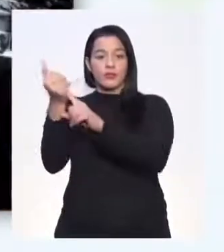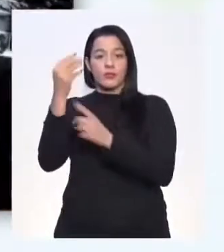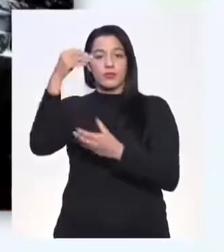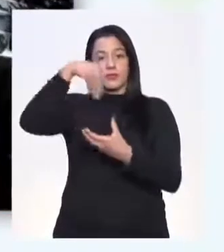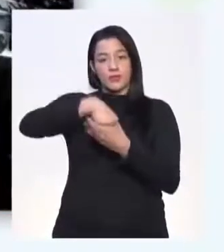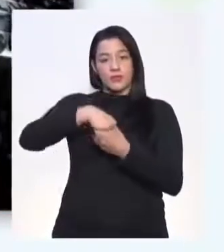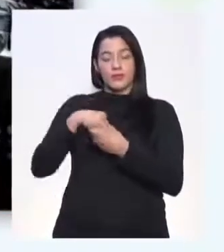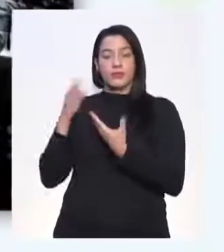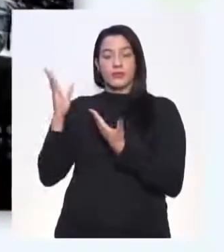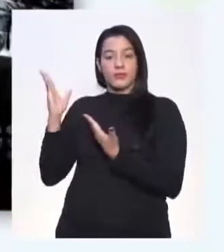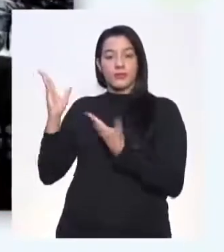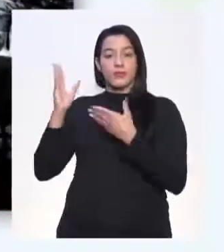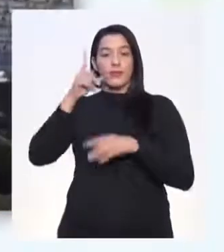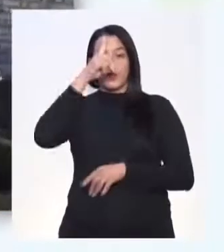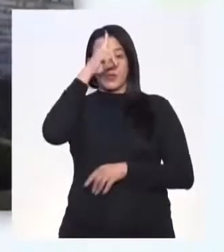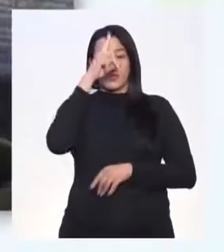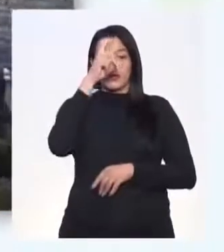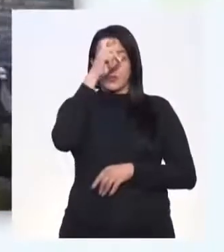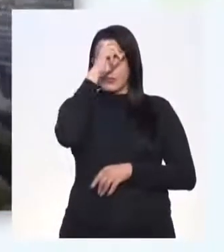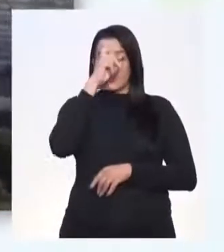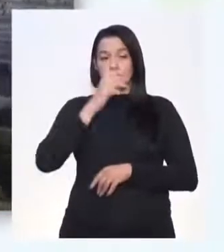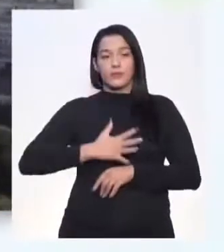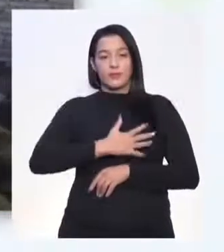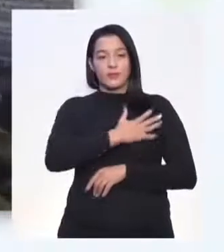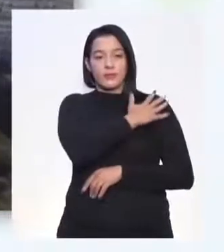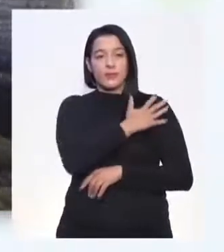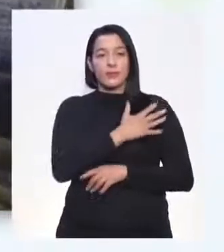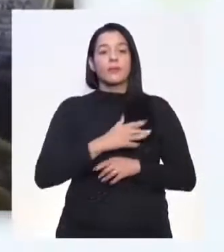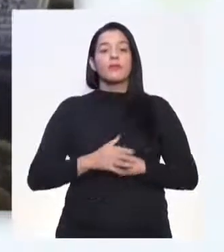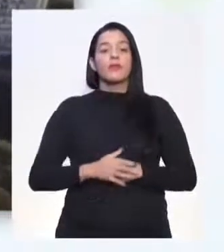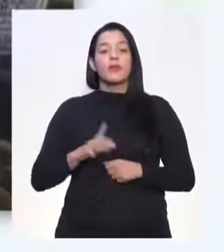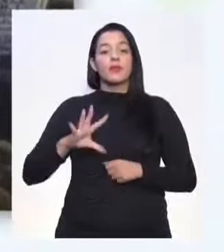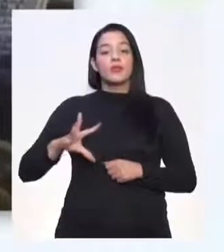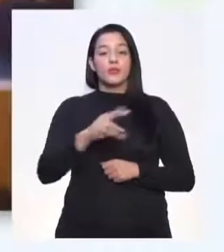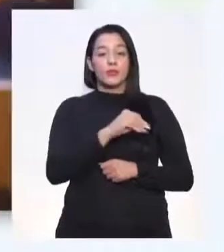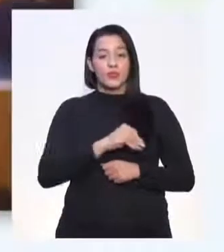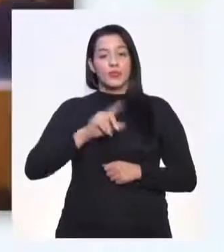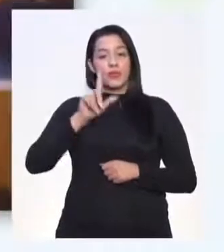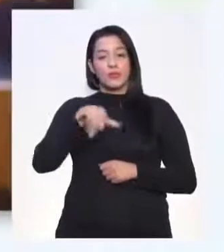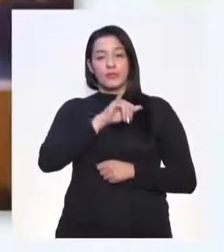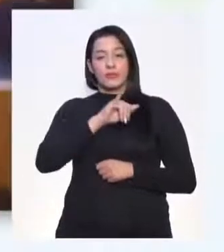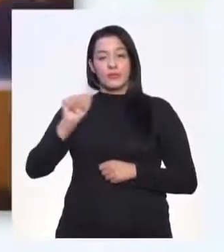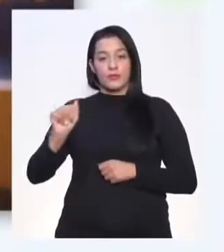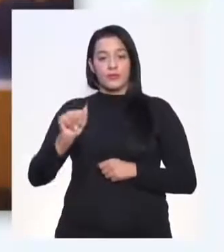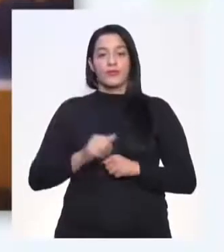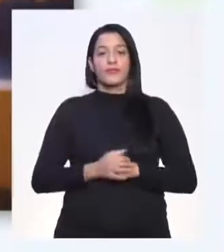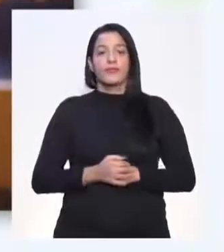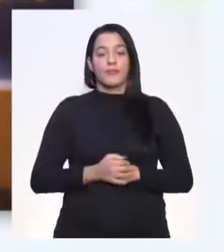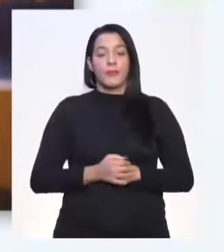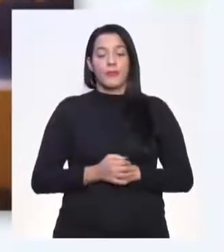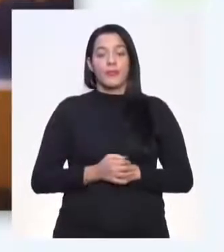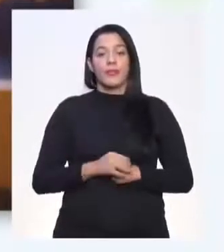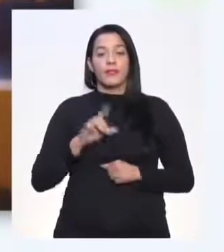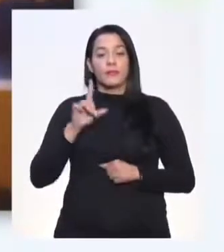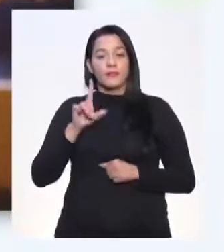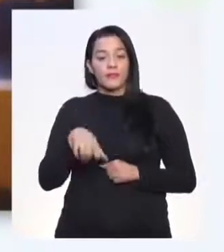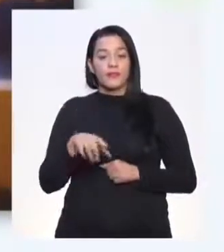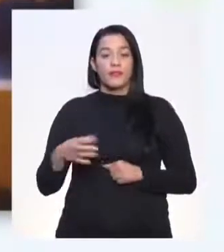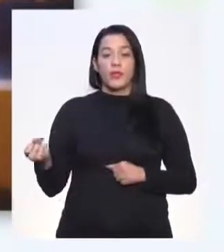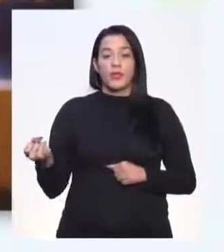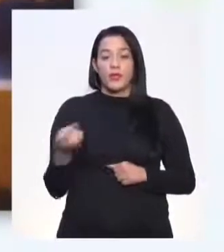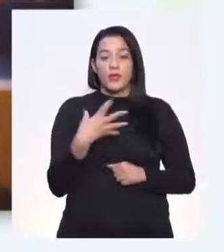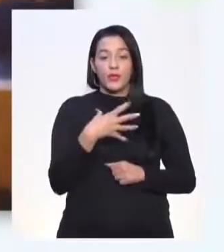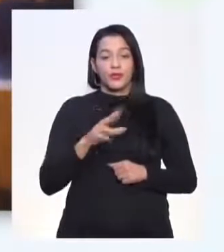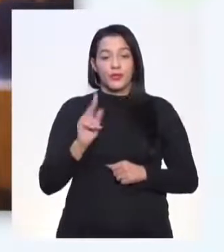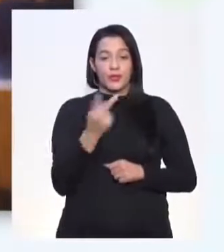das Forças Armadas. Um dos eixos é a inteligência artificial. O programa Inova HFA ele é um hub de